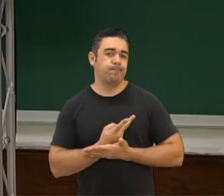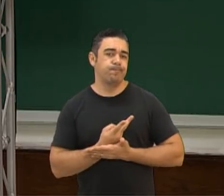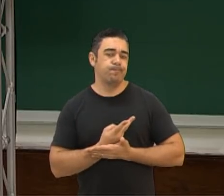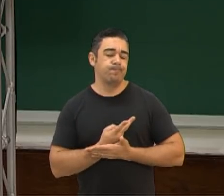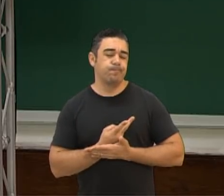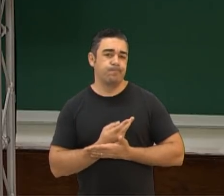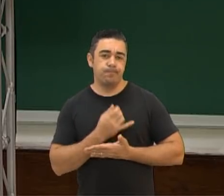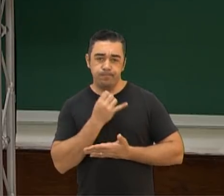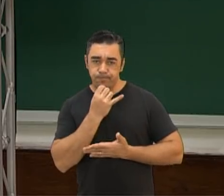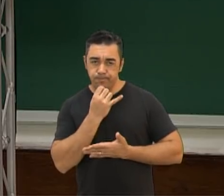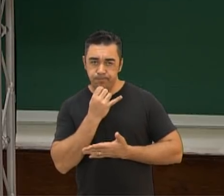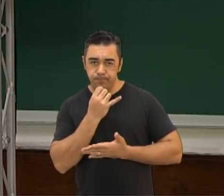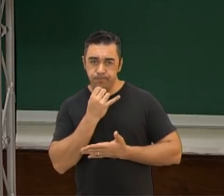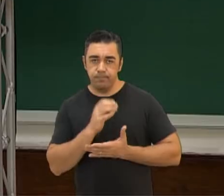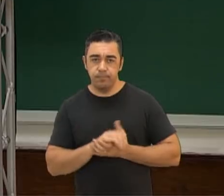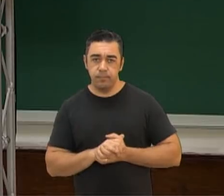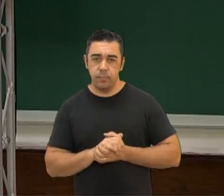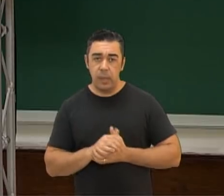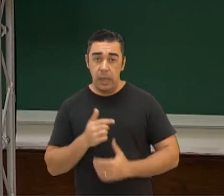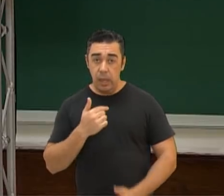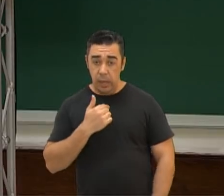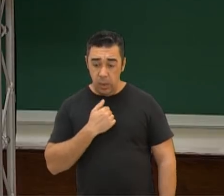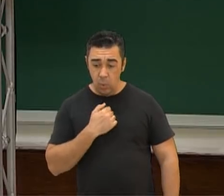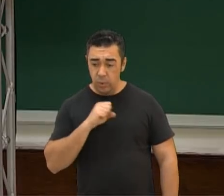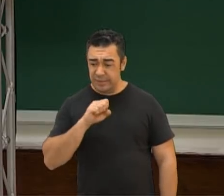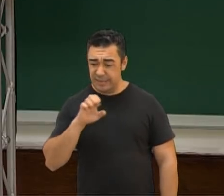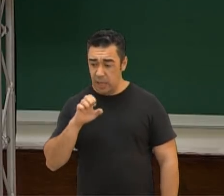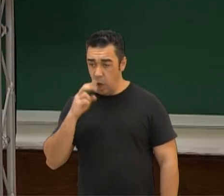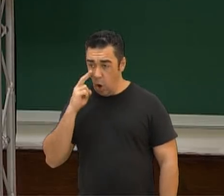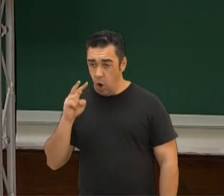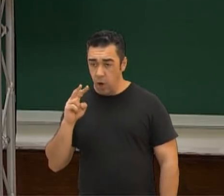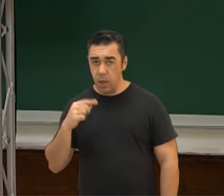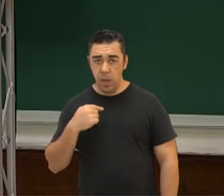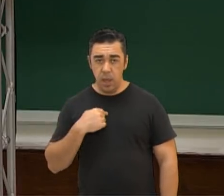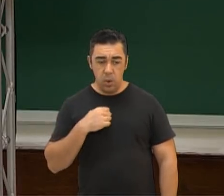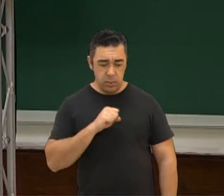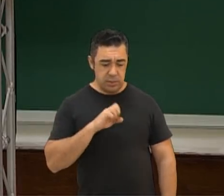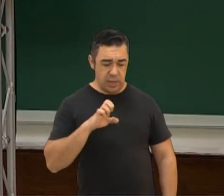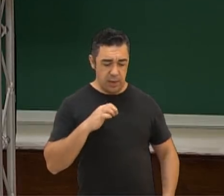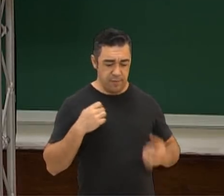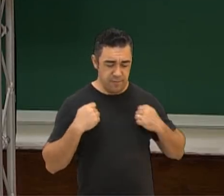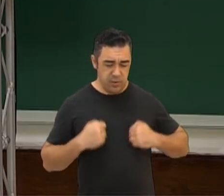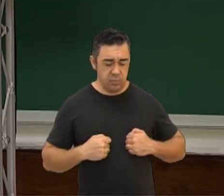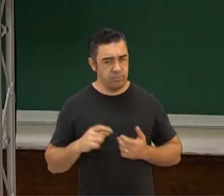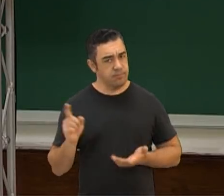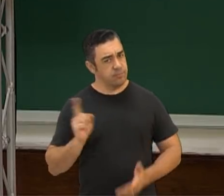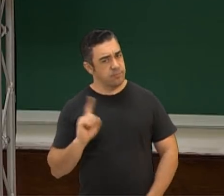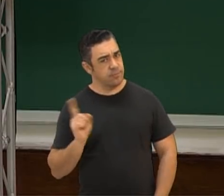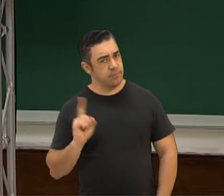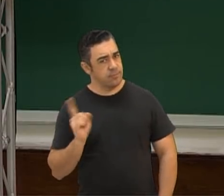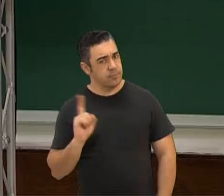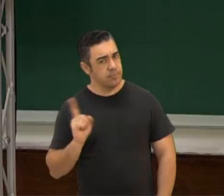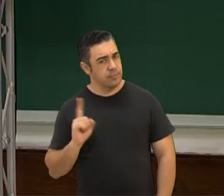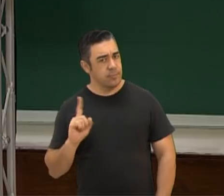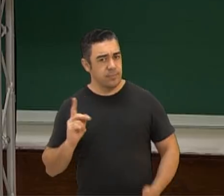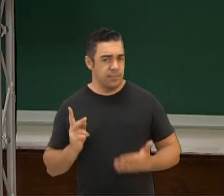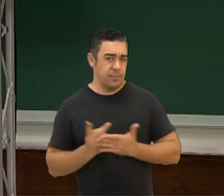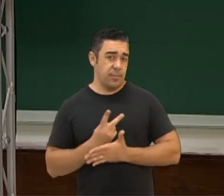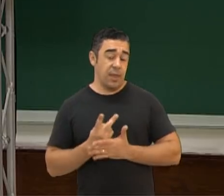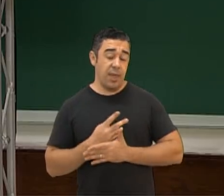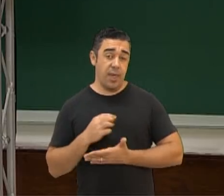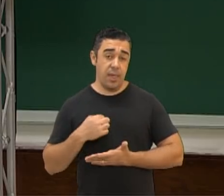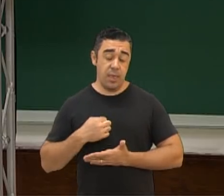errada, né? Quando eu digo assim, eu se olho no espelho, eu se visto, né? Está, do ponto de vista